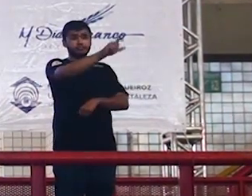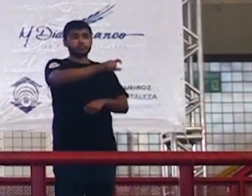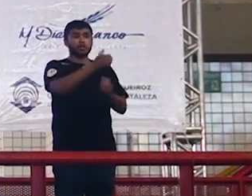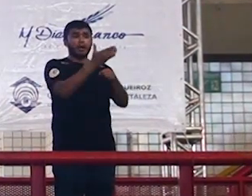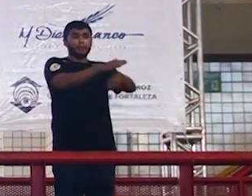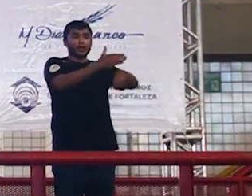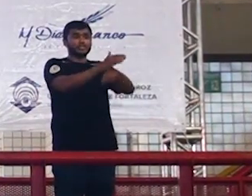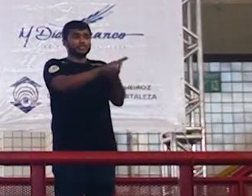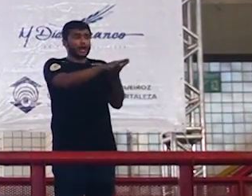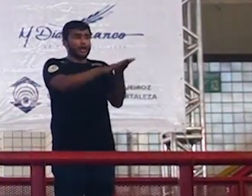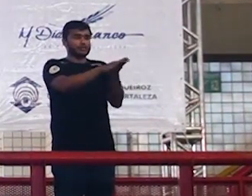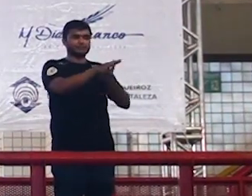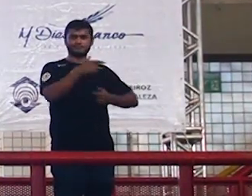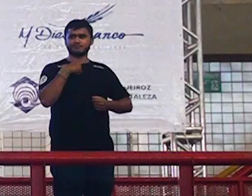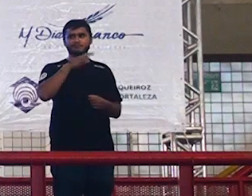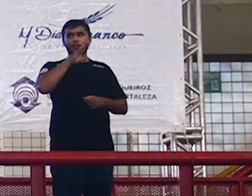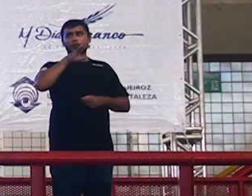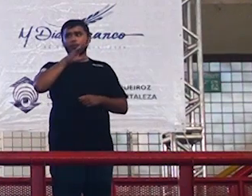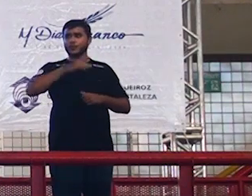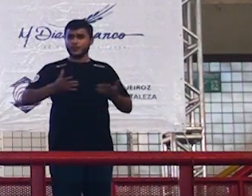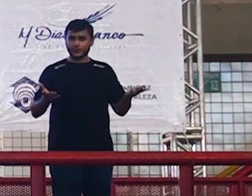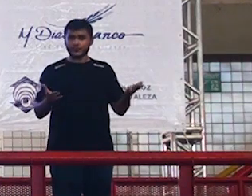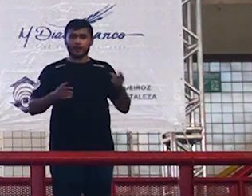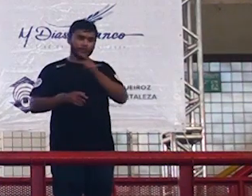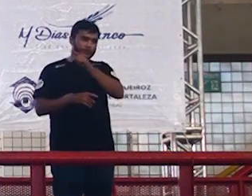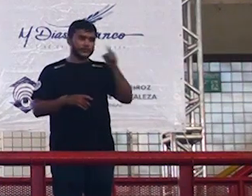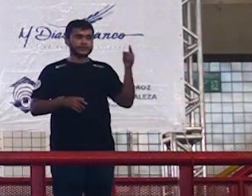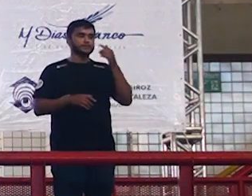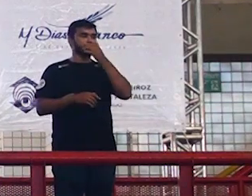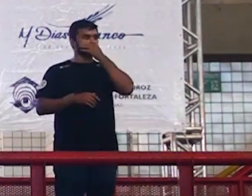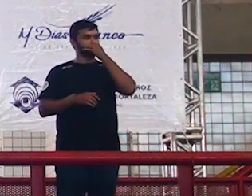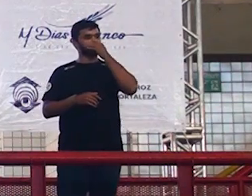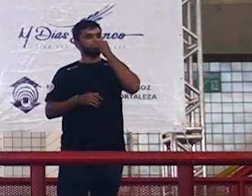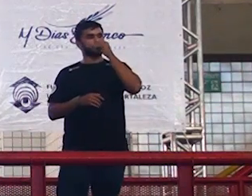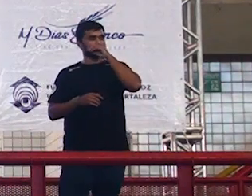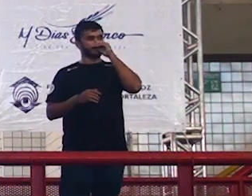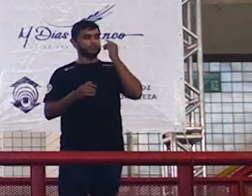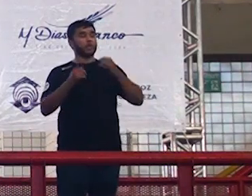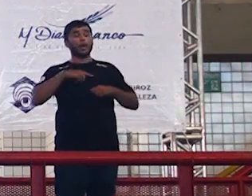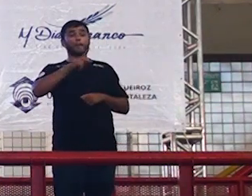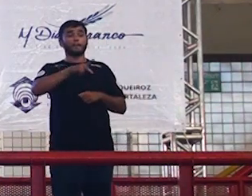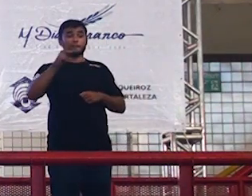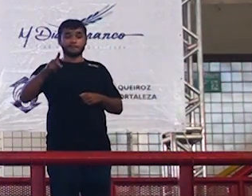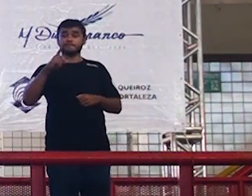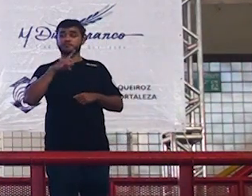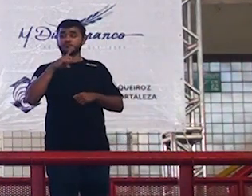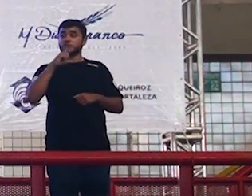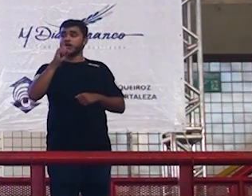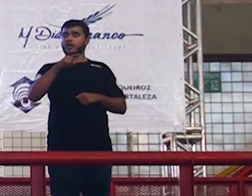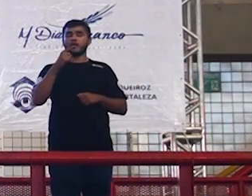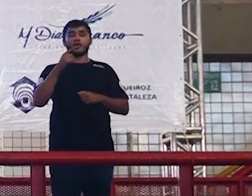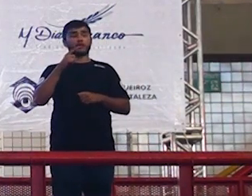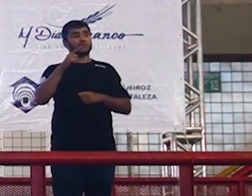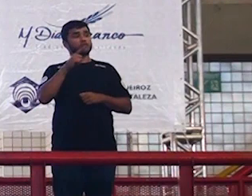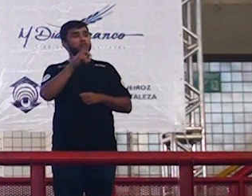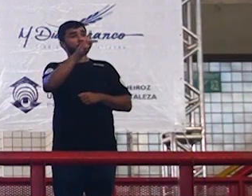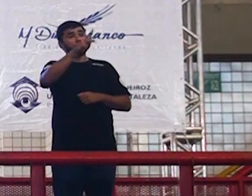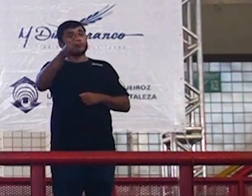Então, valorize essa parte também dos professores que estão ali do outro